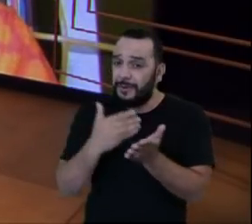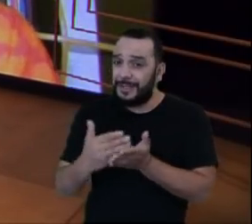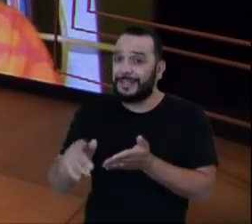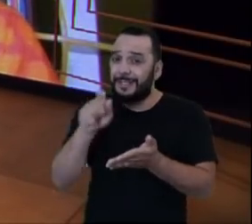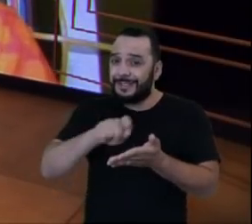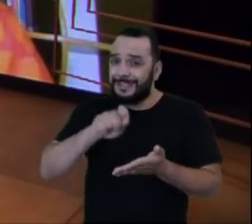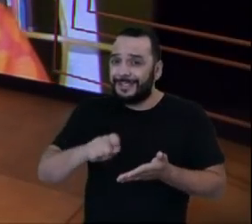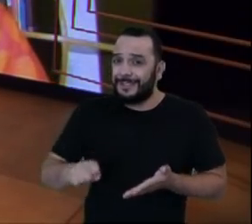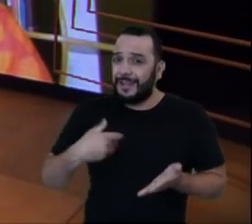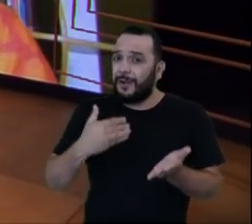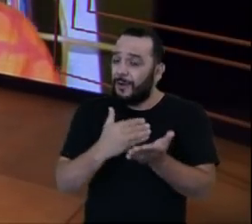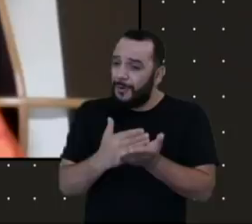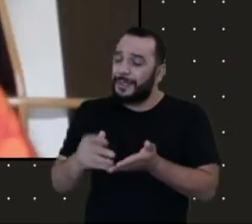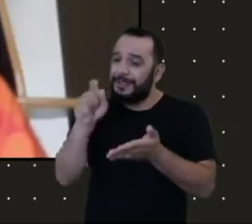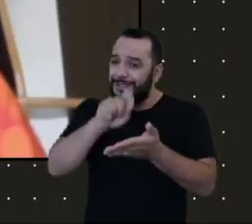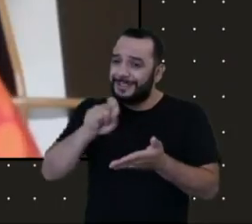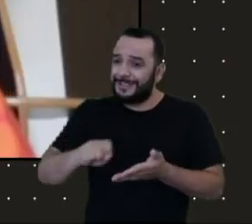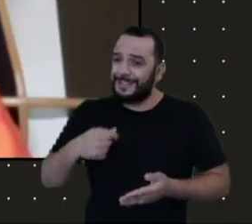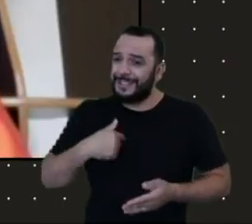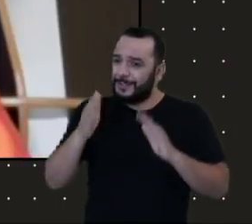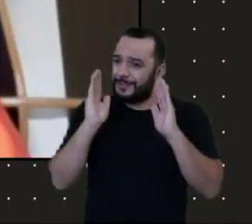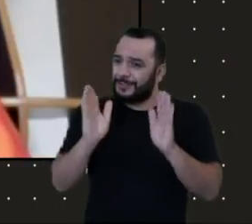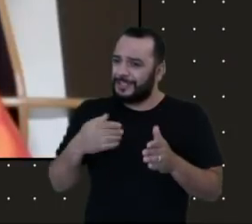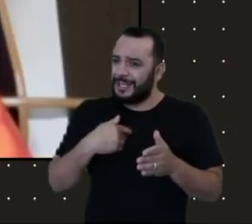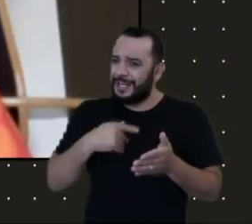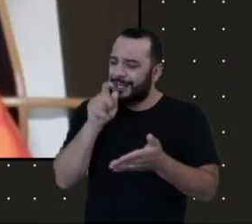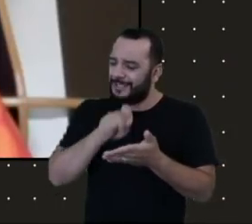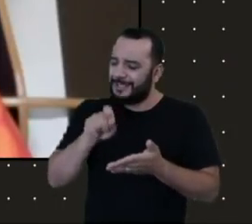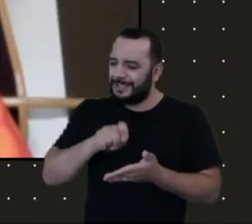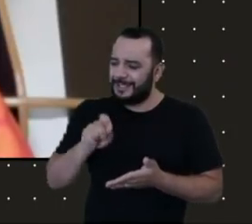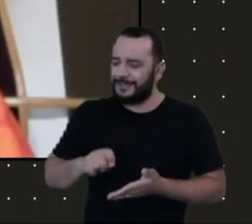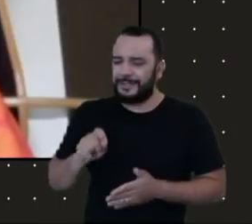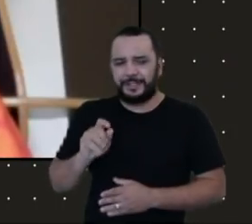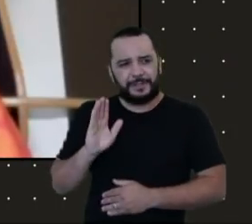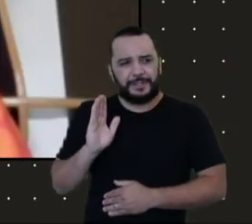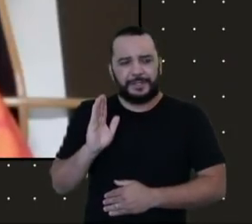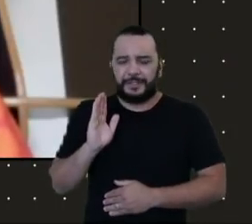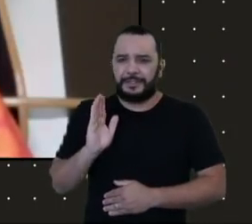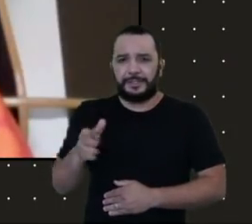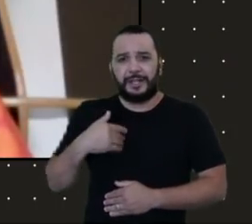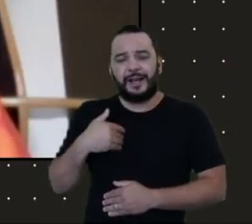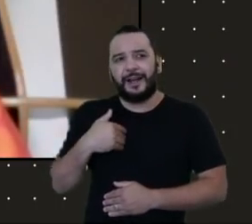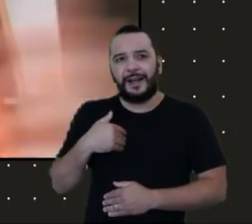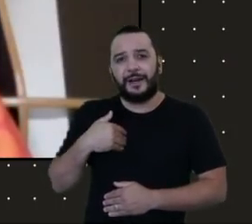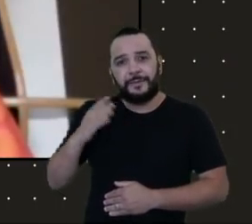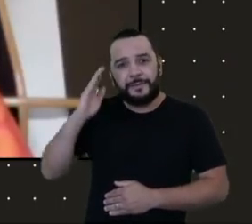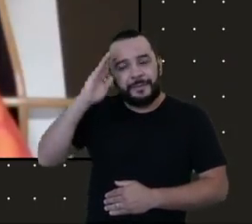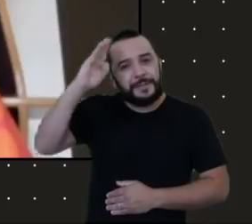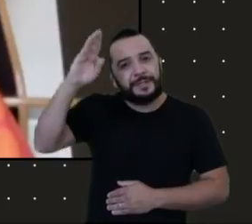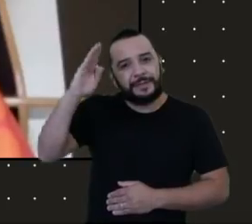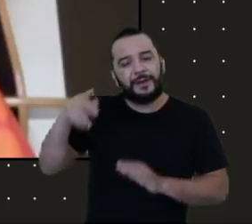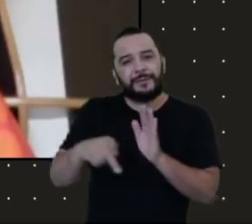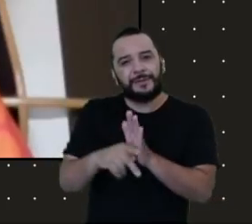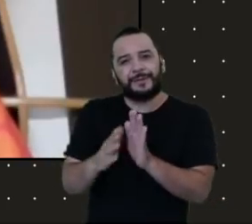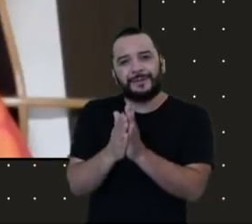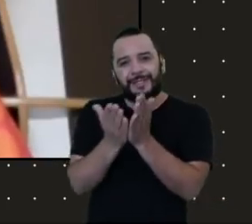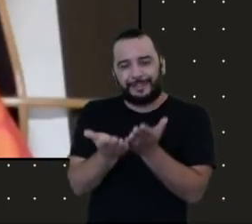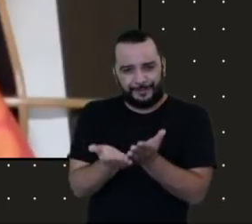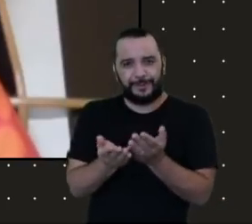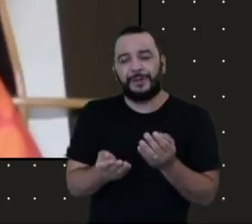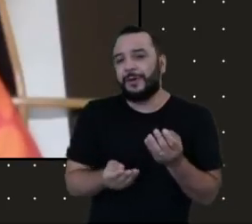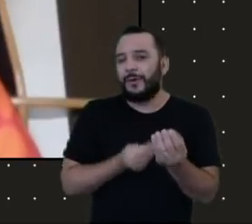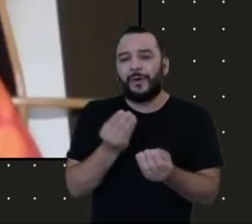das palestras que eu e mamãe dávamos, sabe? O Marcos Montenegro, que é nosso agente, falou: por que você não